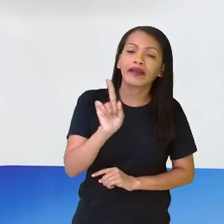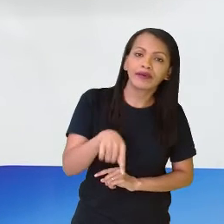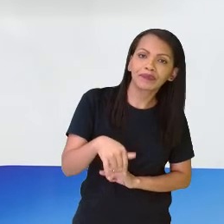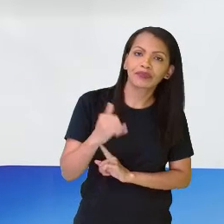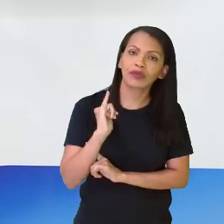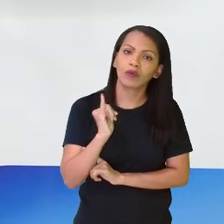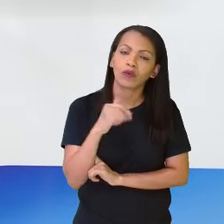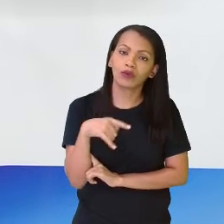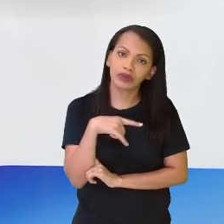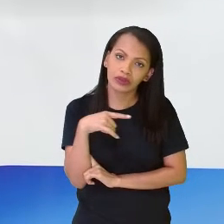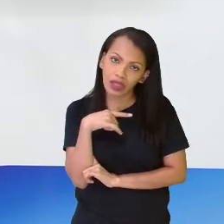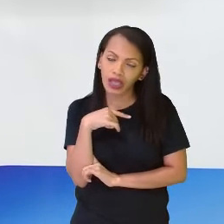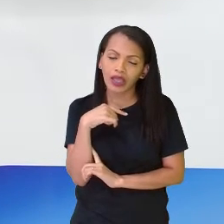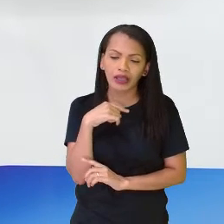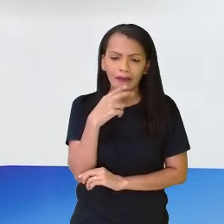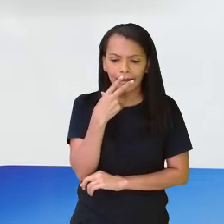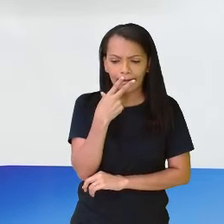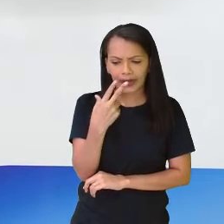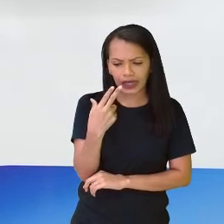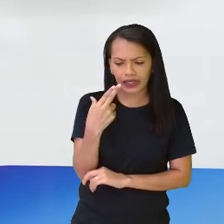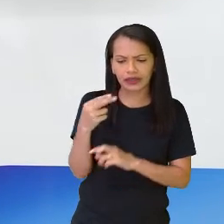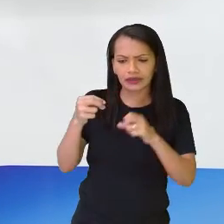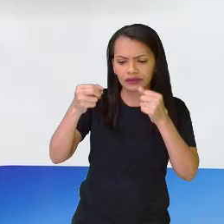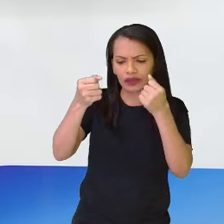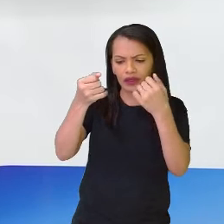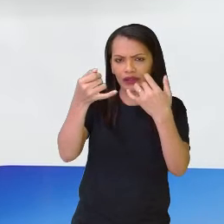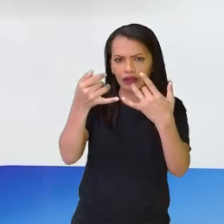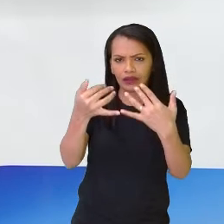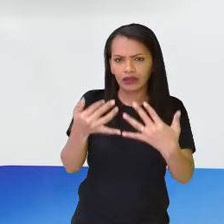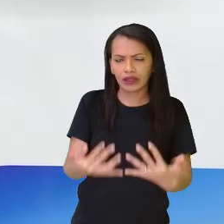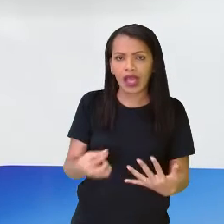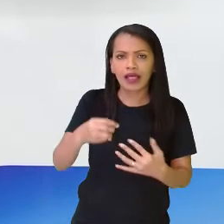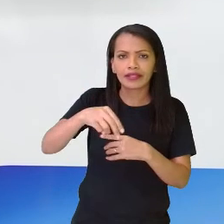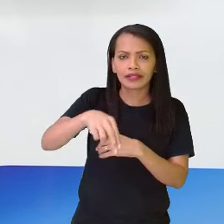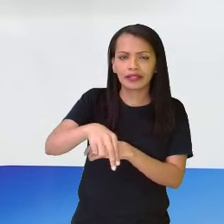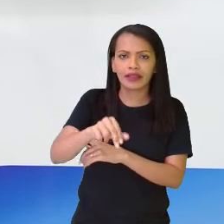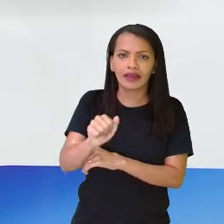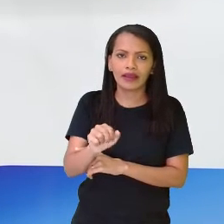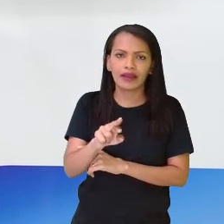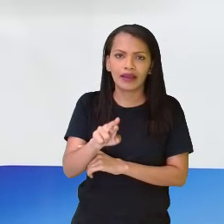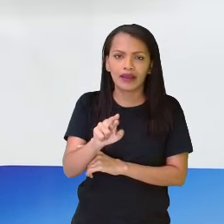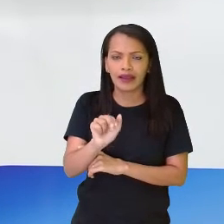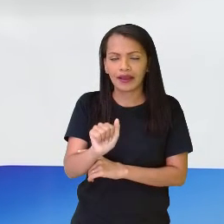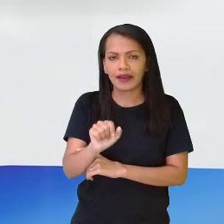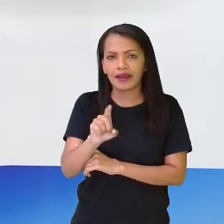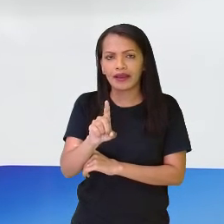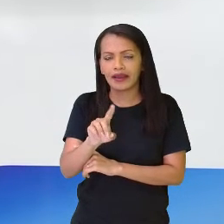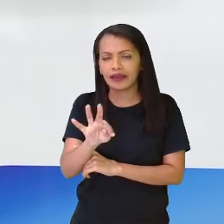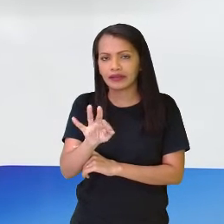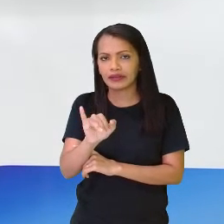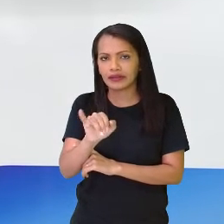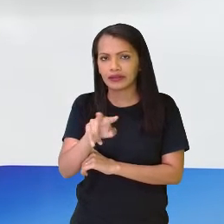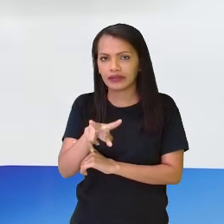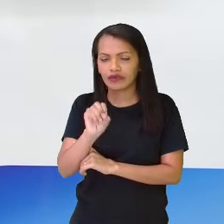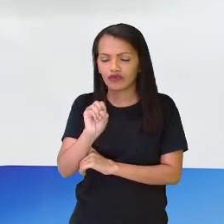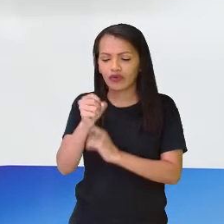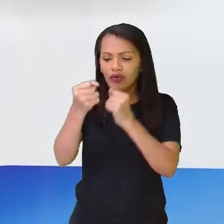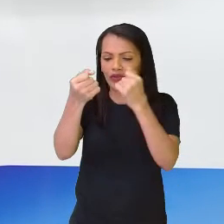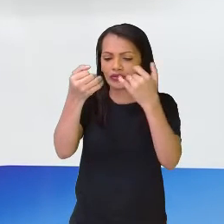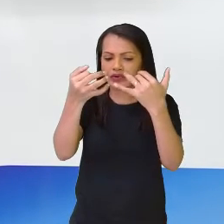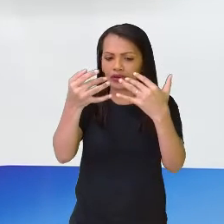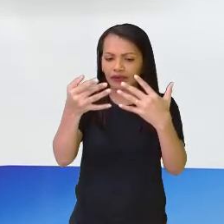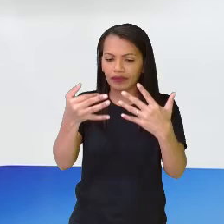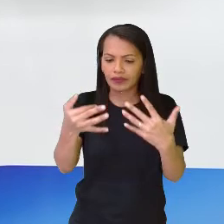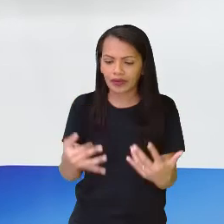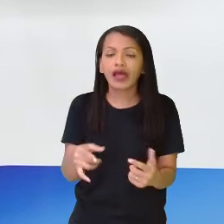Que a palavra aparece com narrativo. Acertou quem disse? Narrador. Inclusive, aprendemos